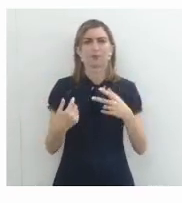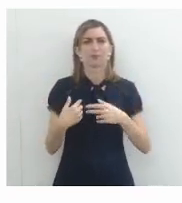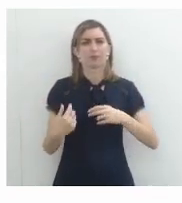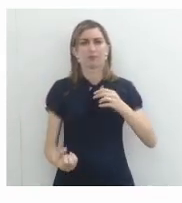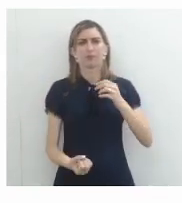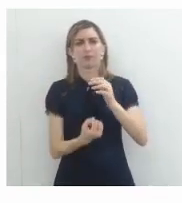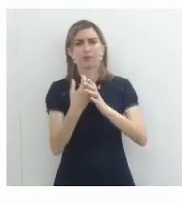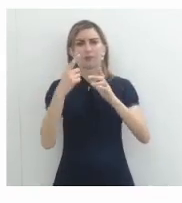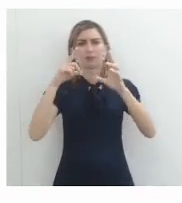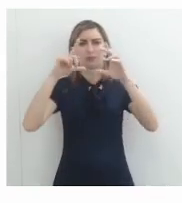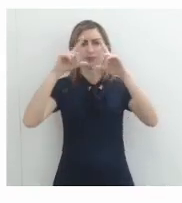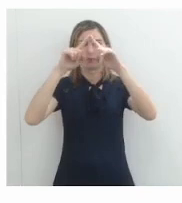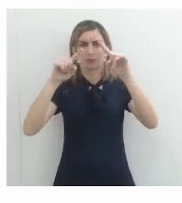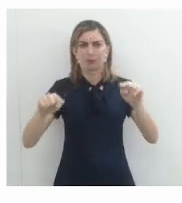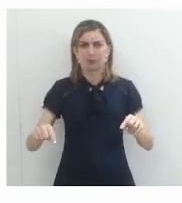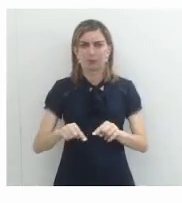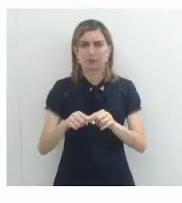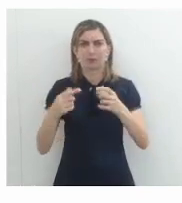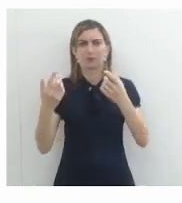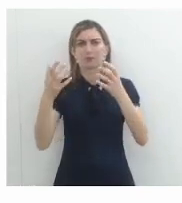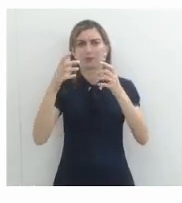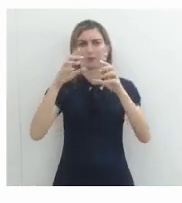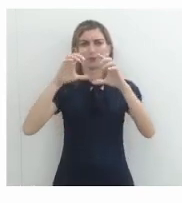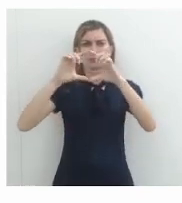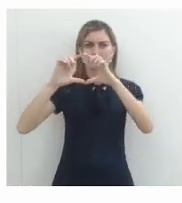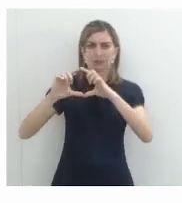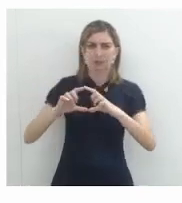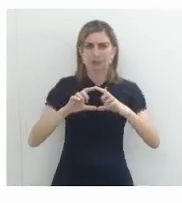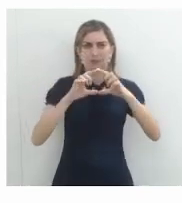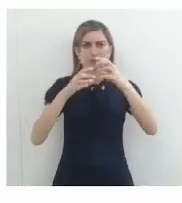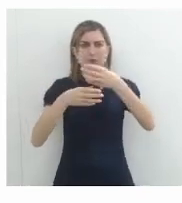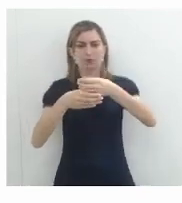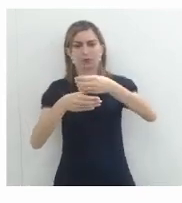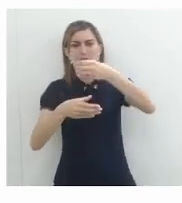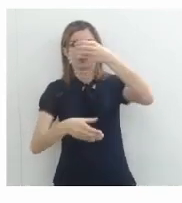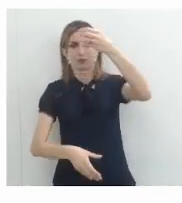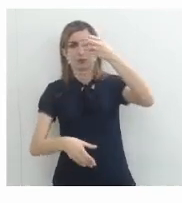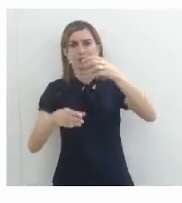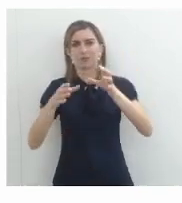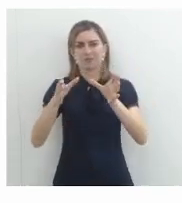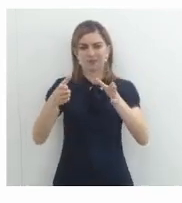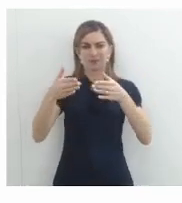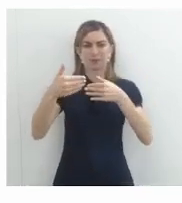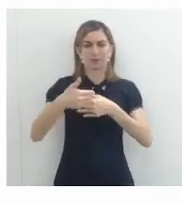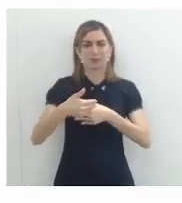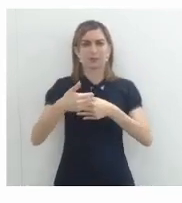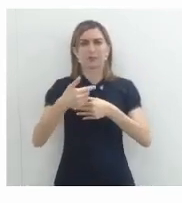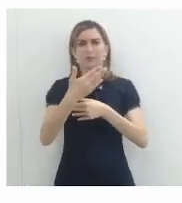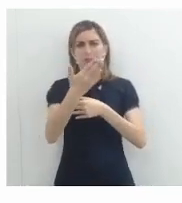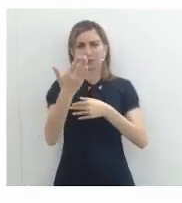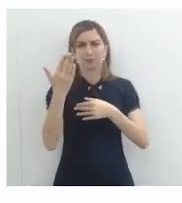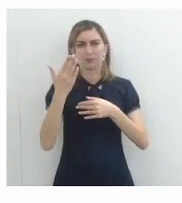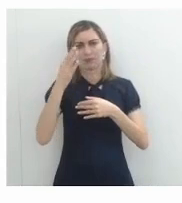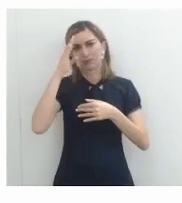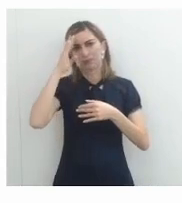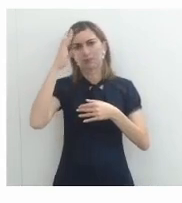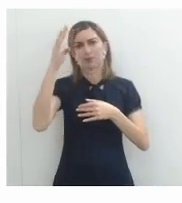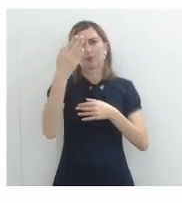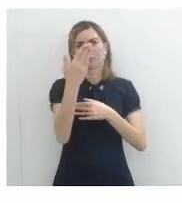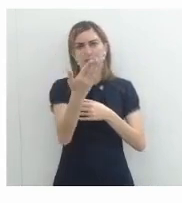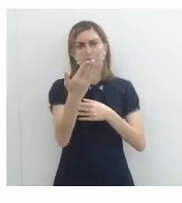formas tridimensionais básicas são o cubo, o cone, a esfera, a pirâmide,